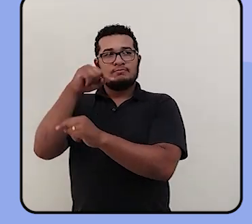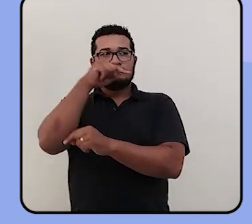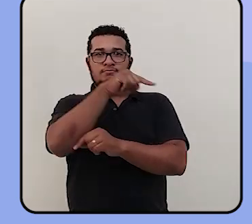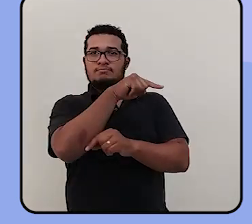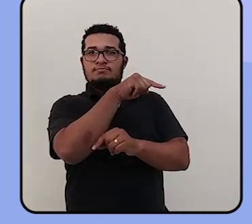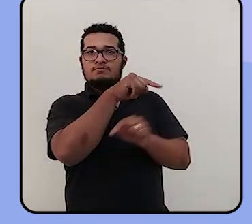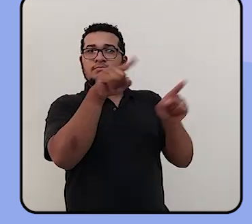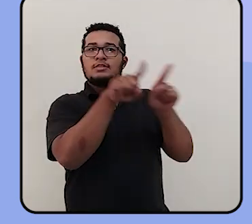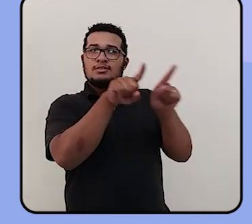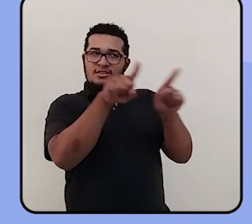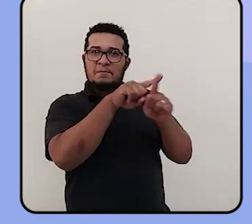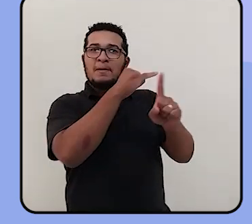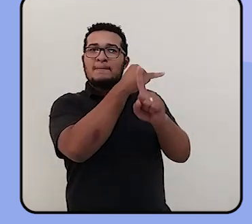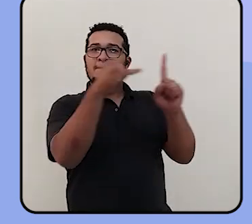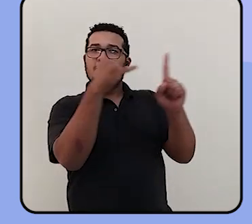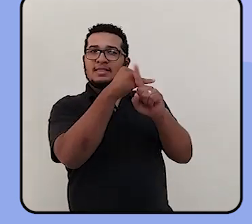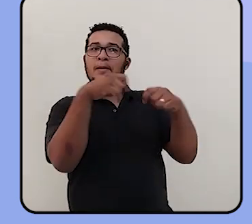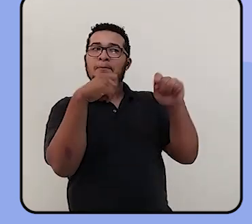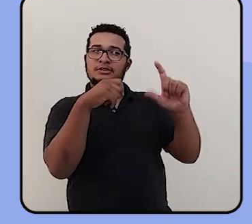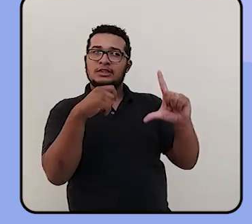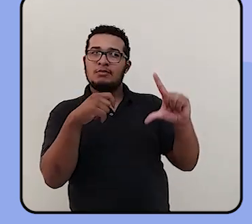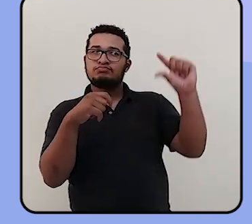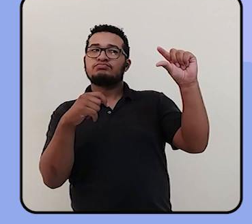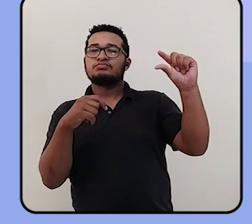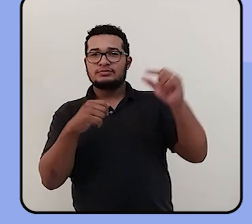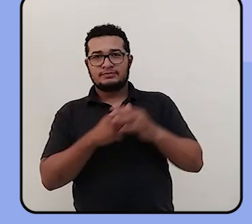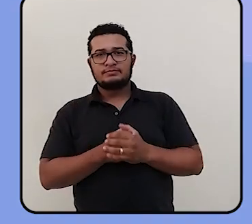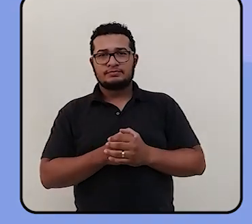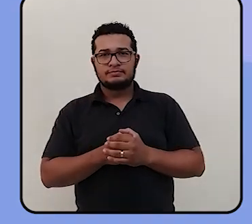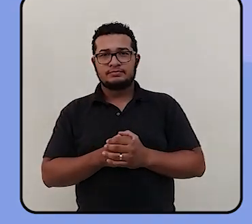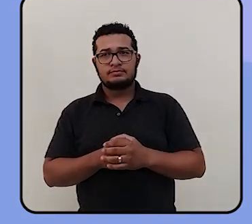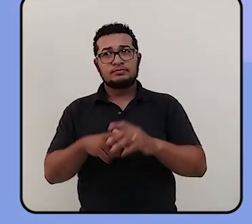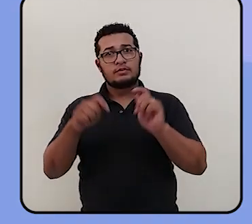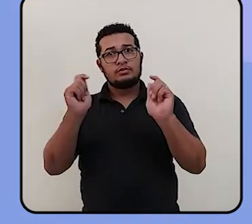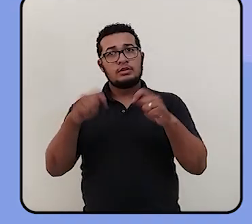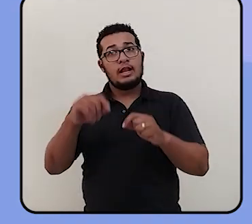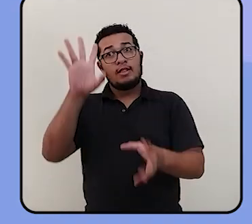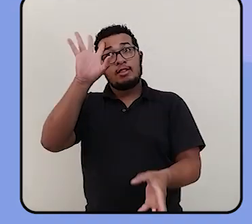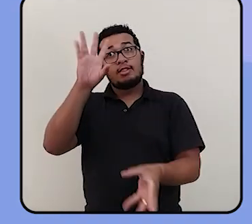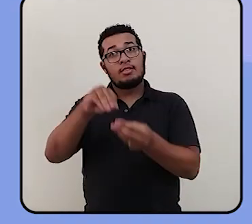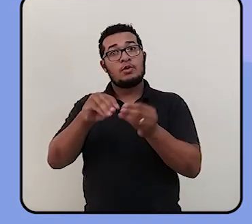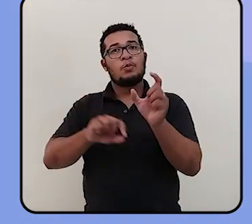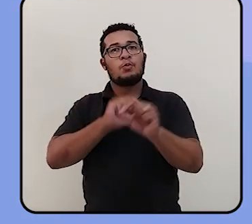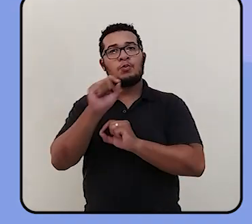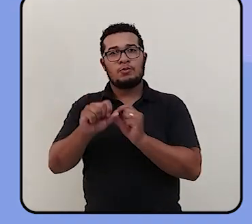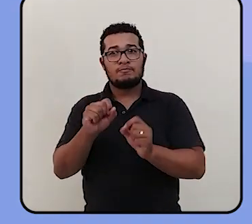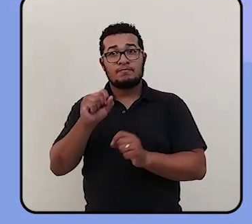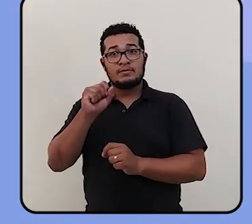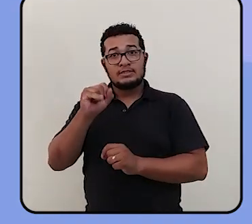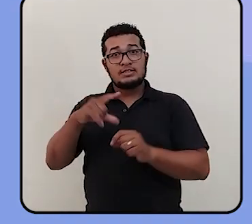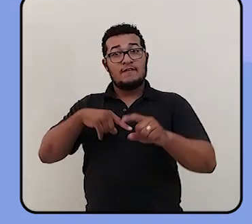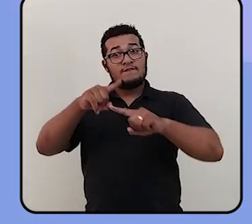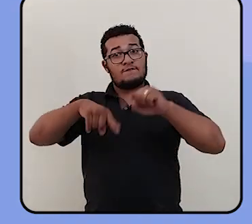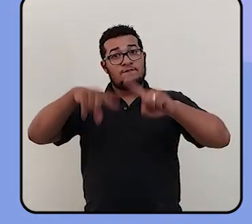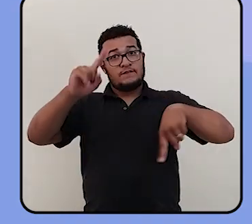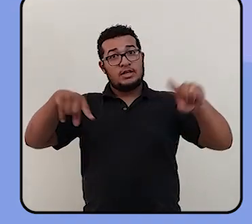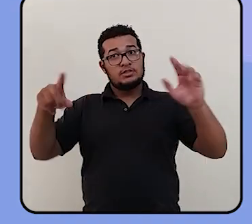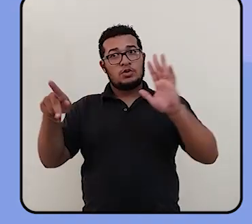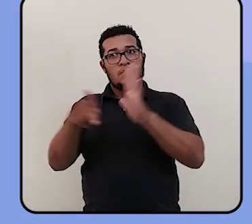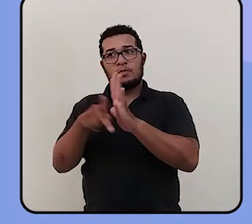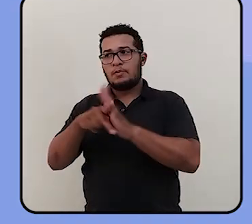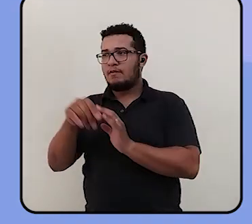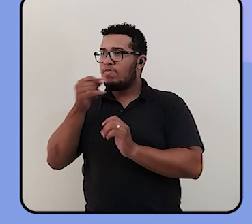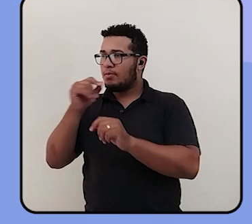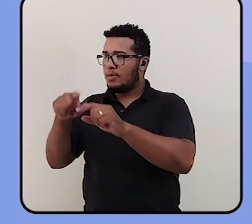lá na quantidade de carne? Também está diminuindo 2 vezes. O que você pode então concluir? Quando a variação de